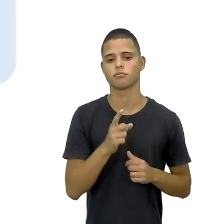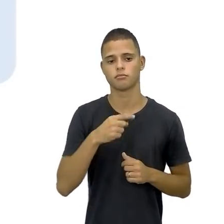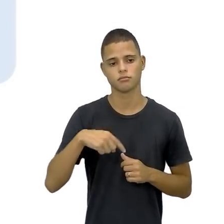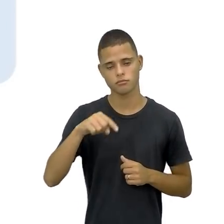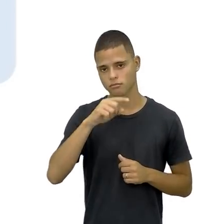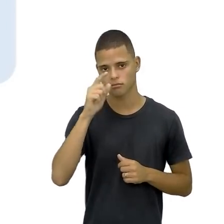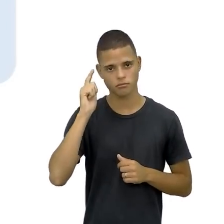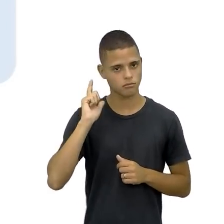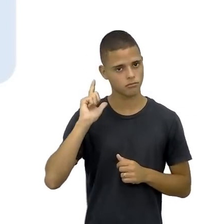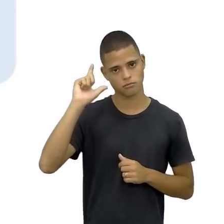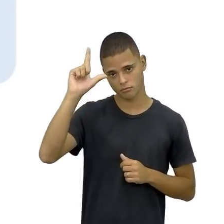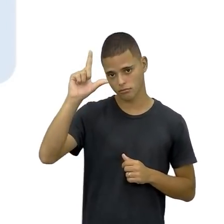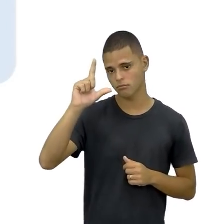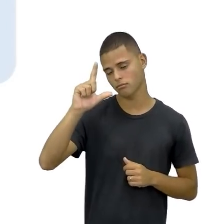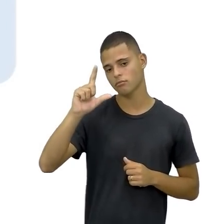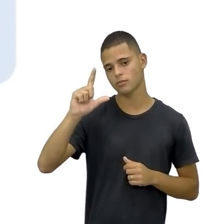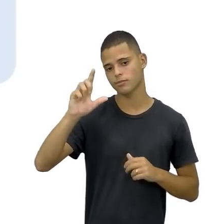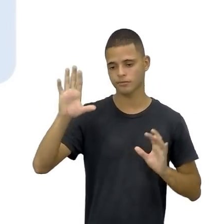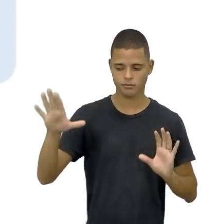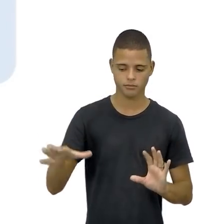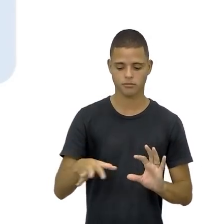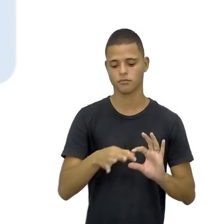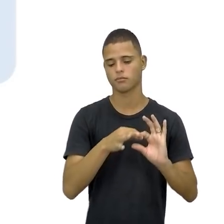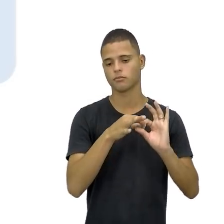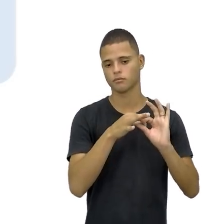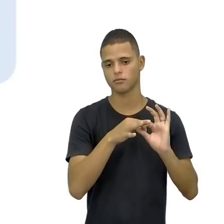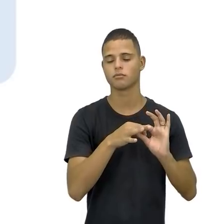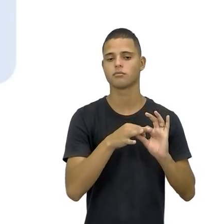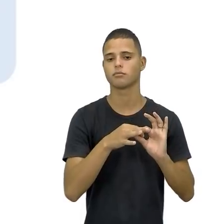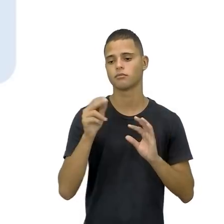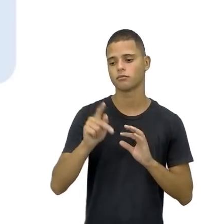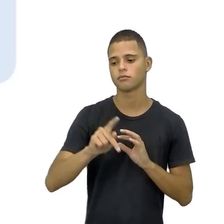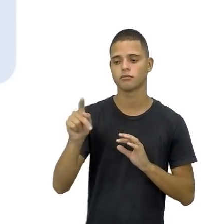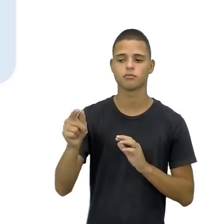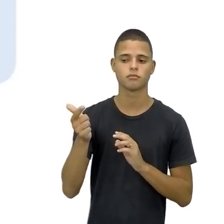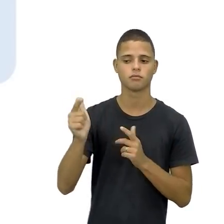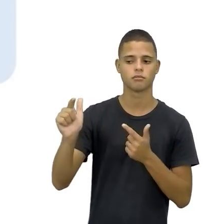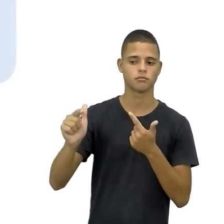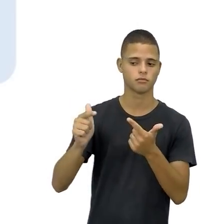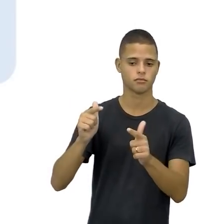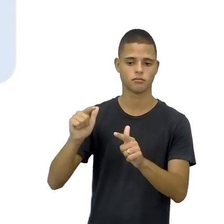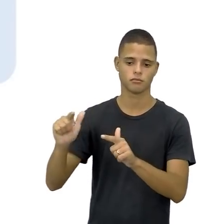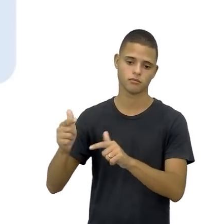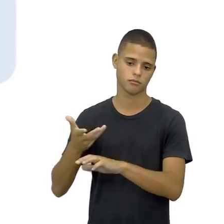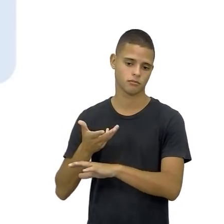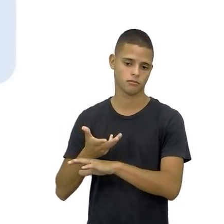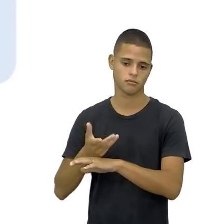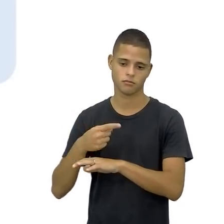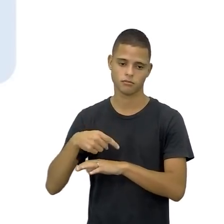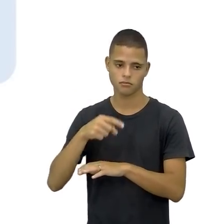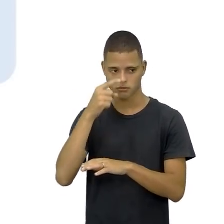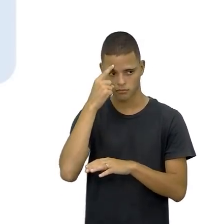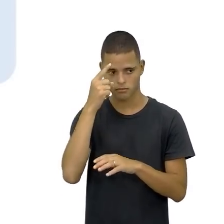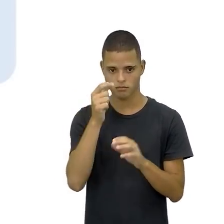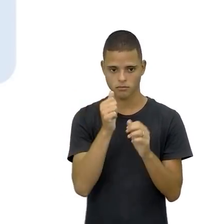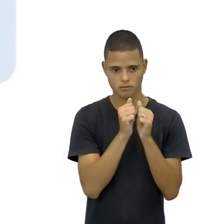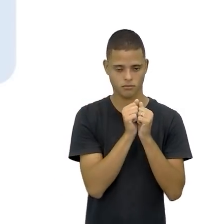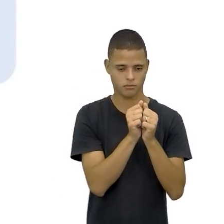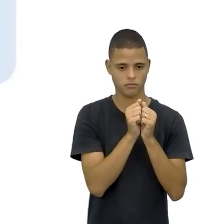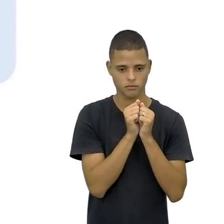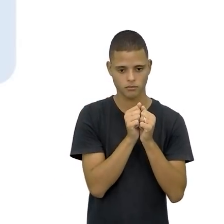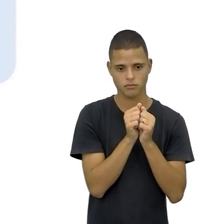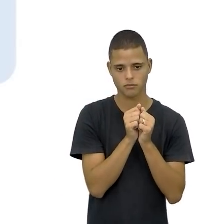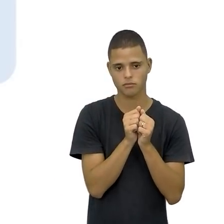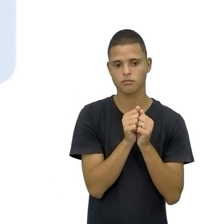de certa maneira, unir, né, os professores de outras áreas, que nós vamos aqui pensar também juntos nessa questão de